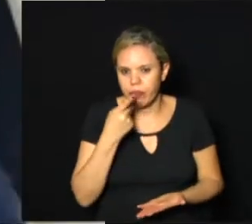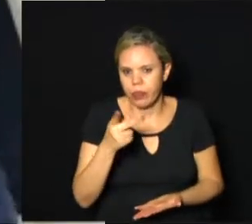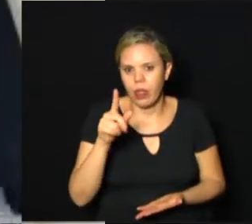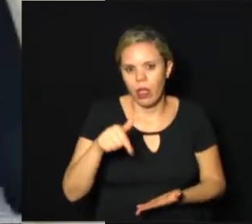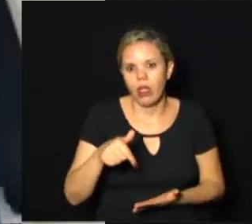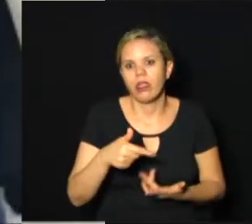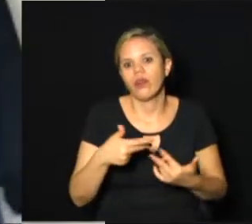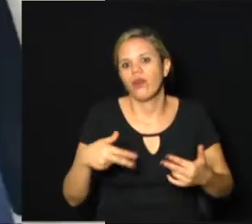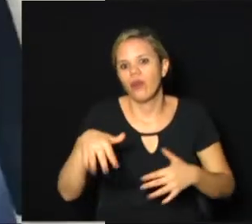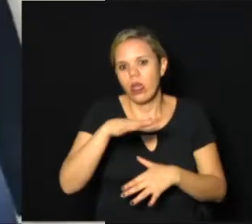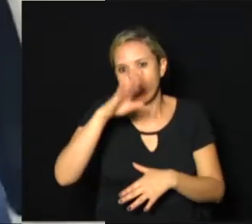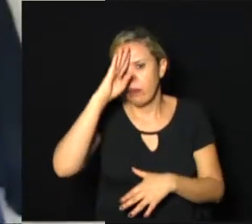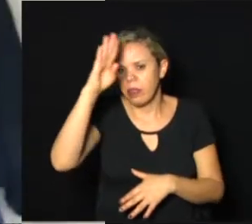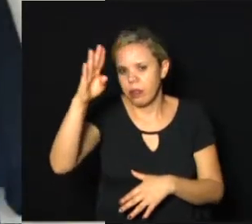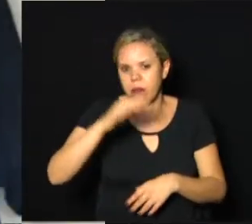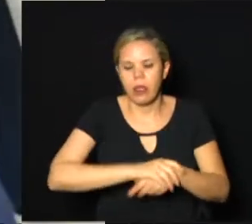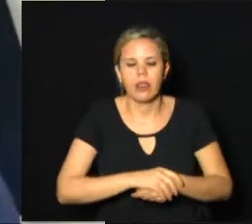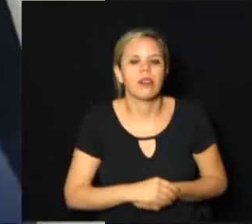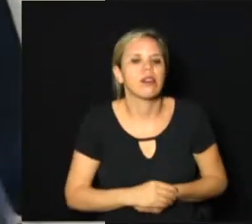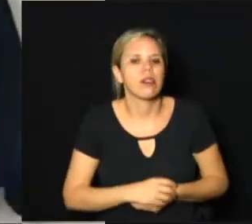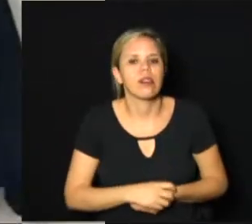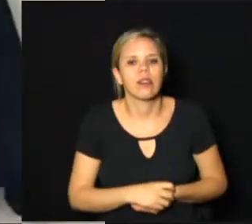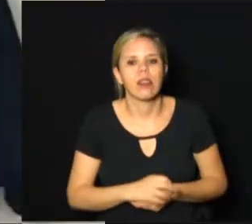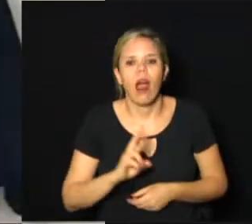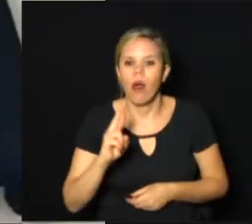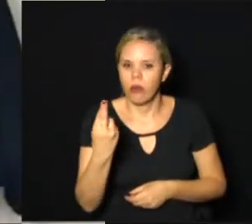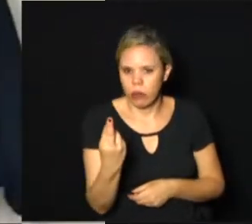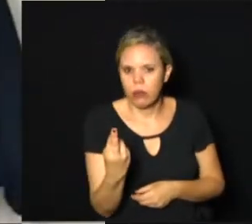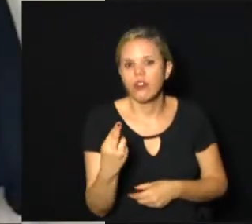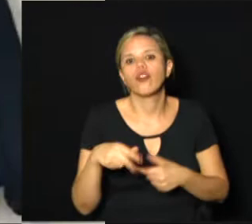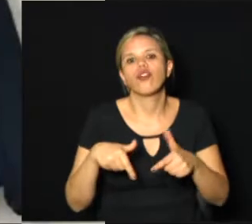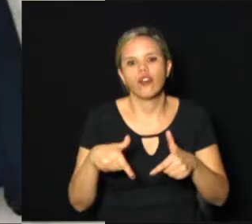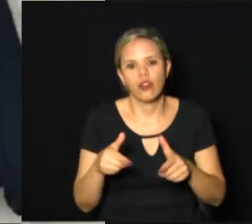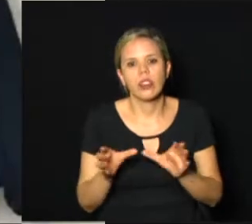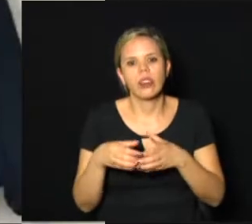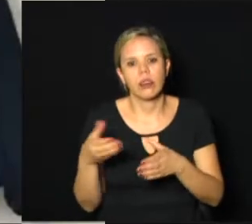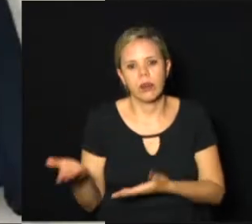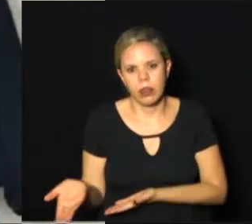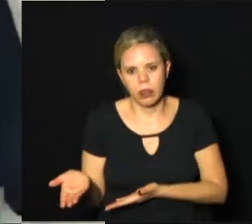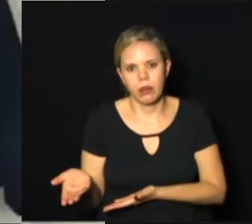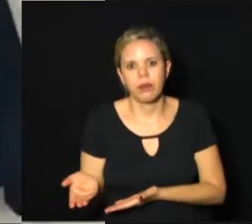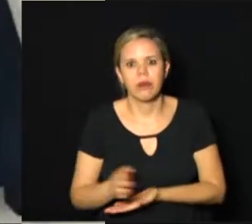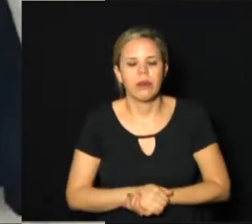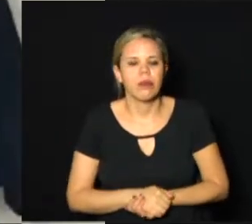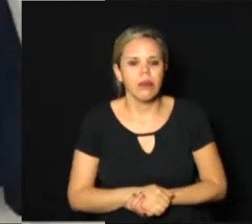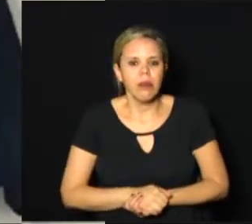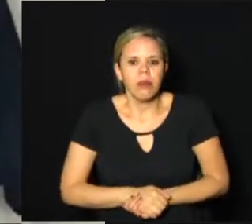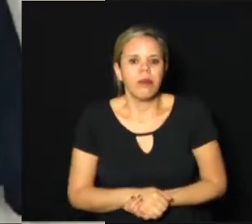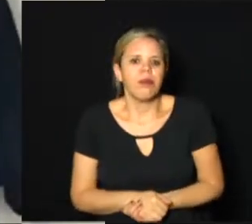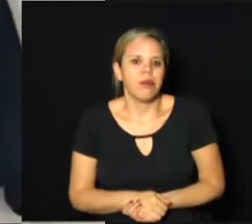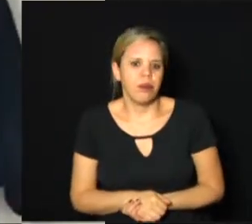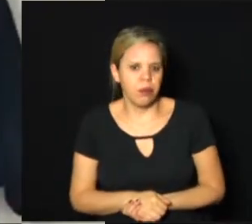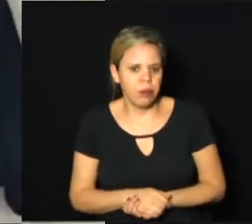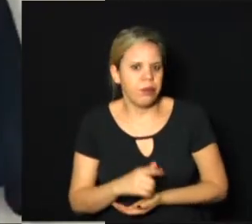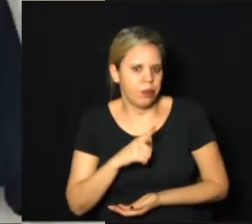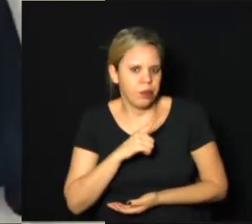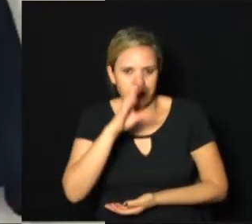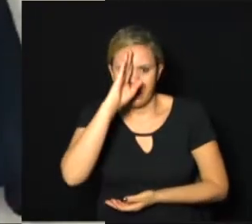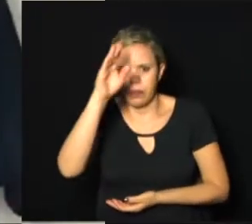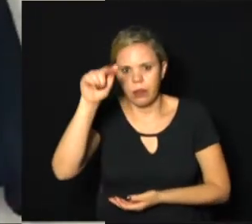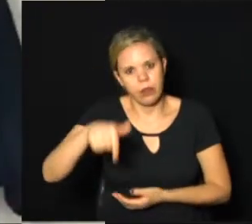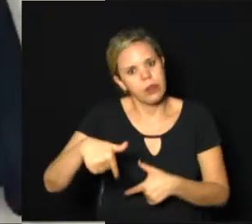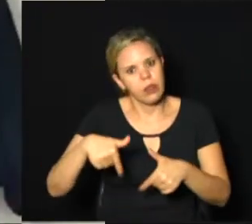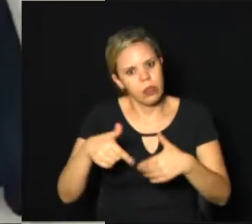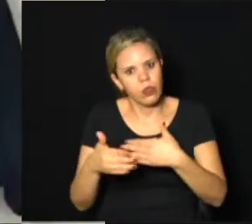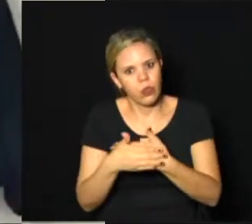essas foram os principais resultados do trabalho dessa comissão, que tinha principalmente essa